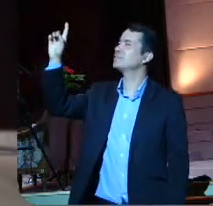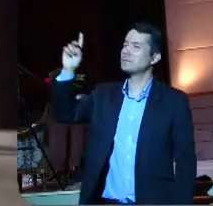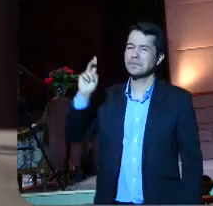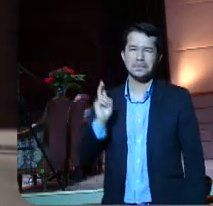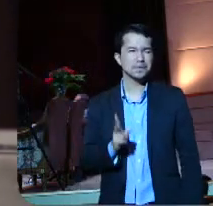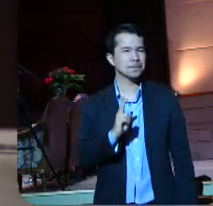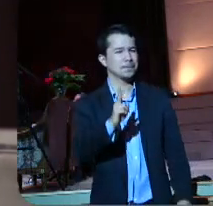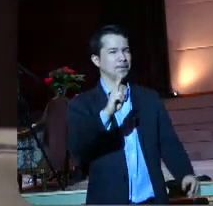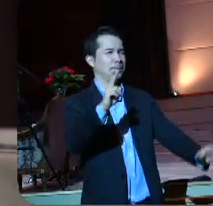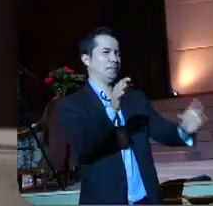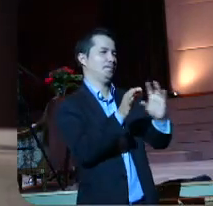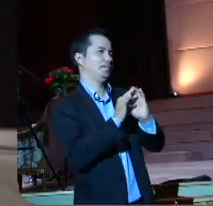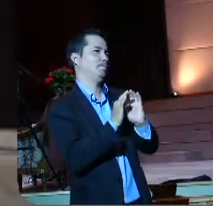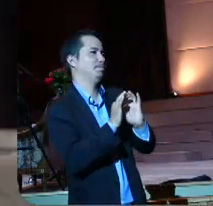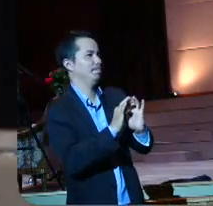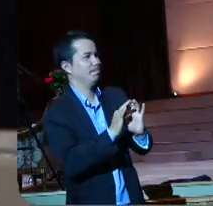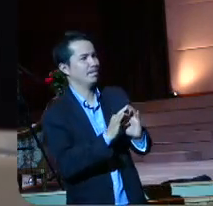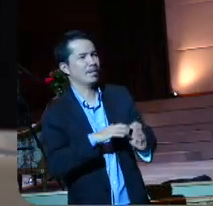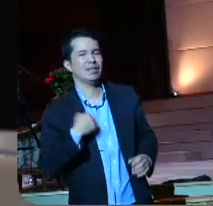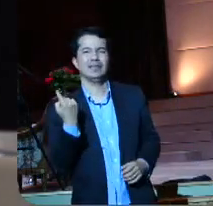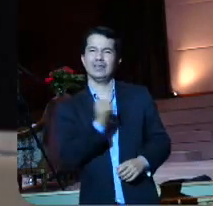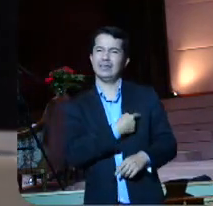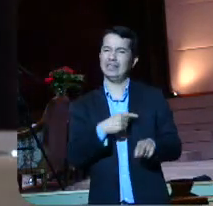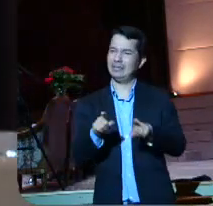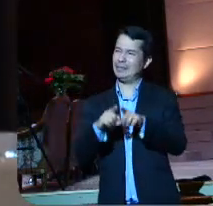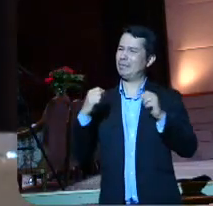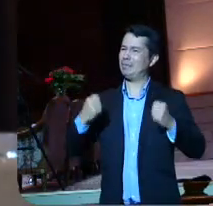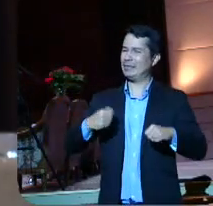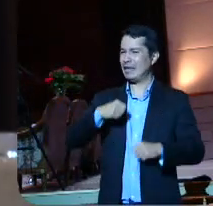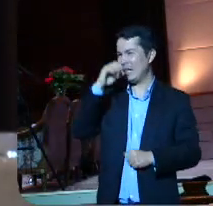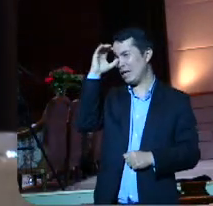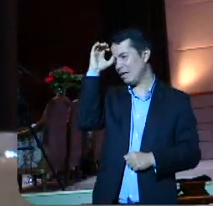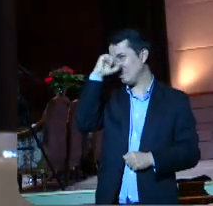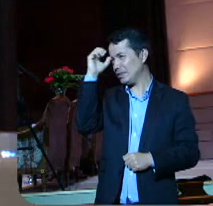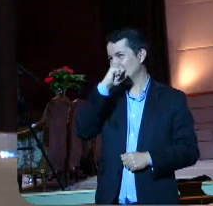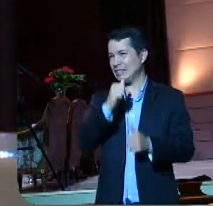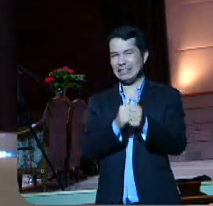adianta seguir Jesus de longe.